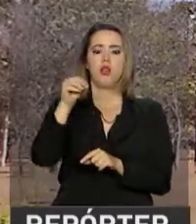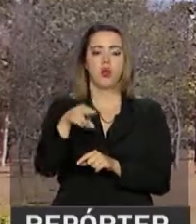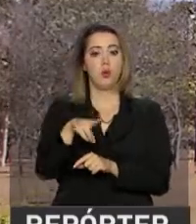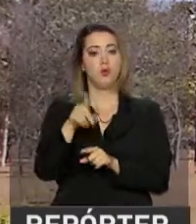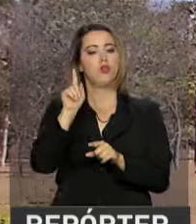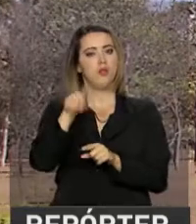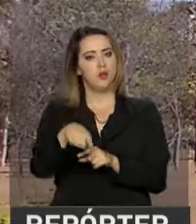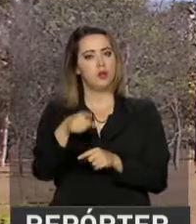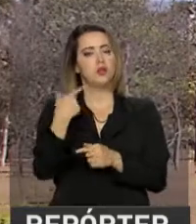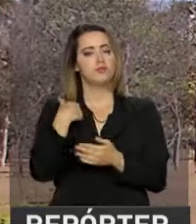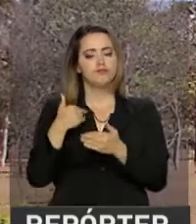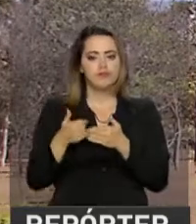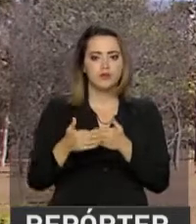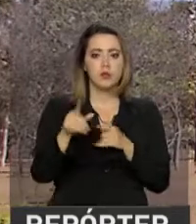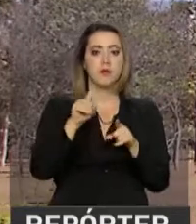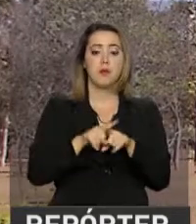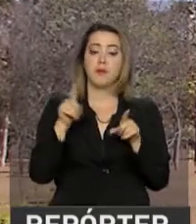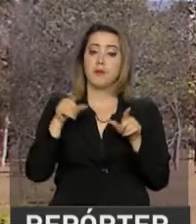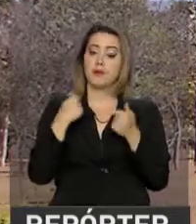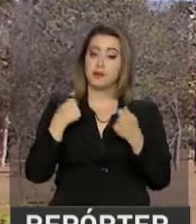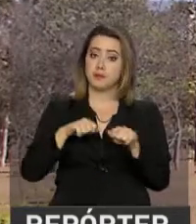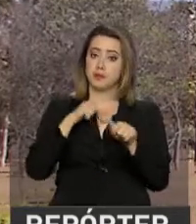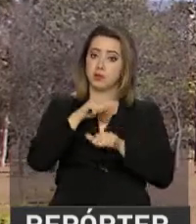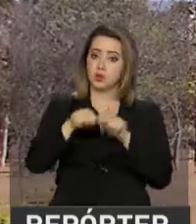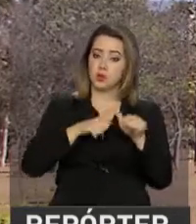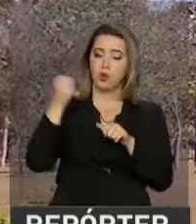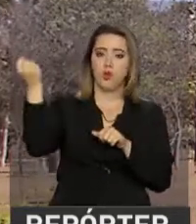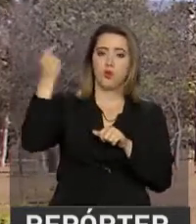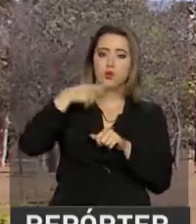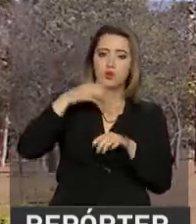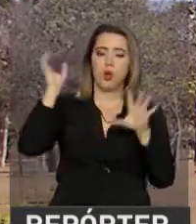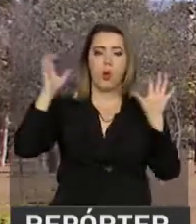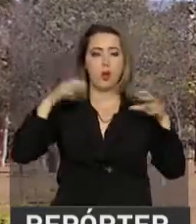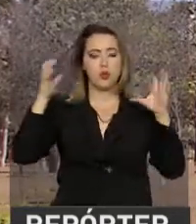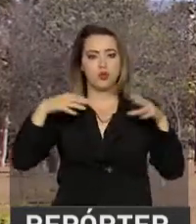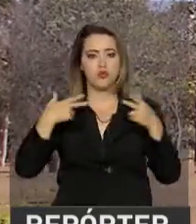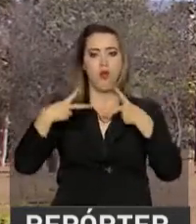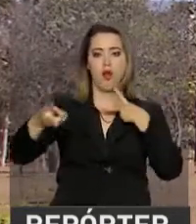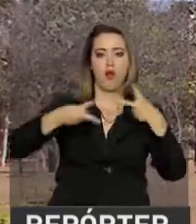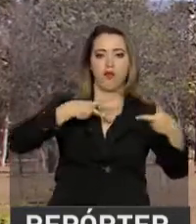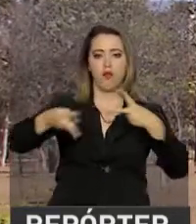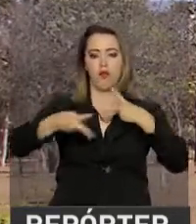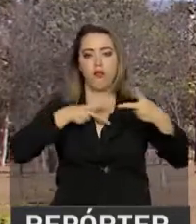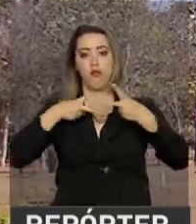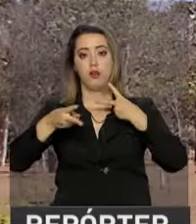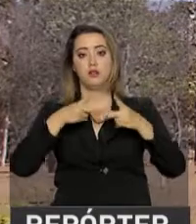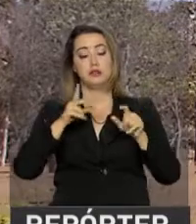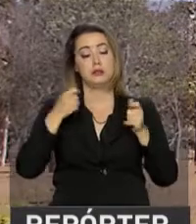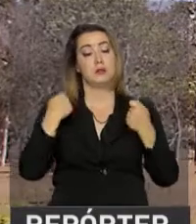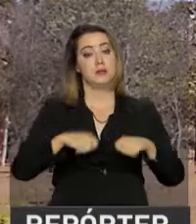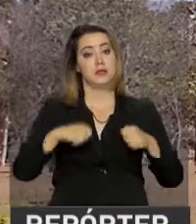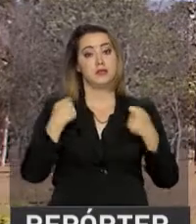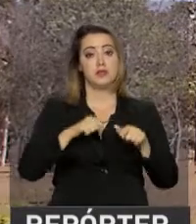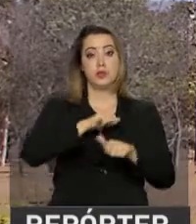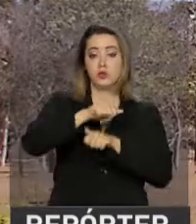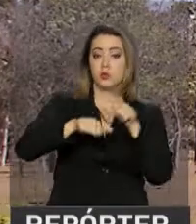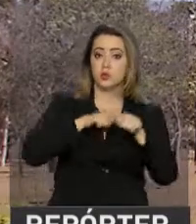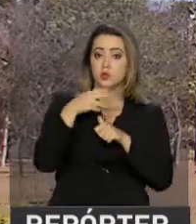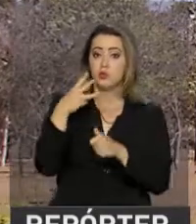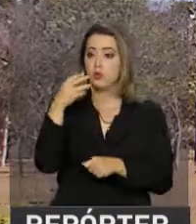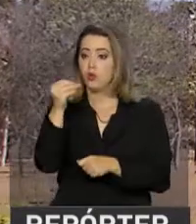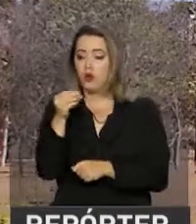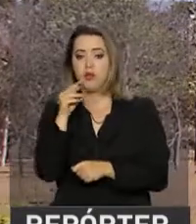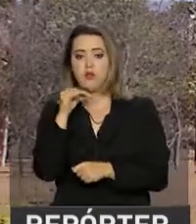material ser bem resistente, a ação do tempo, como o sol, a chuva e o vento, faz com que seja necessária a troca a cada 30